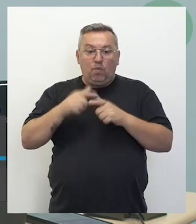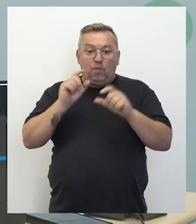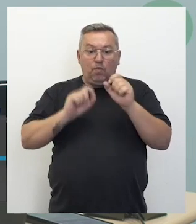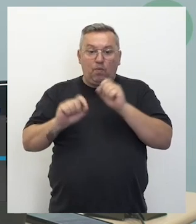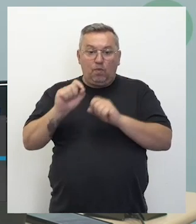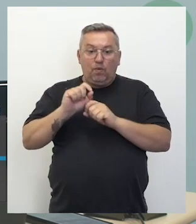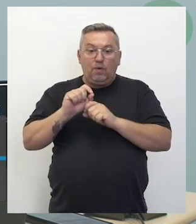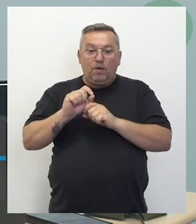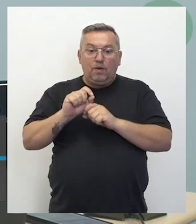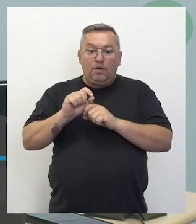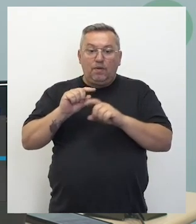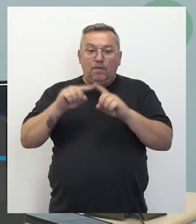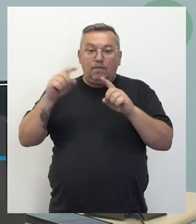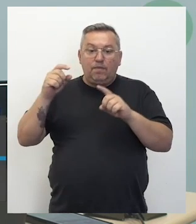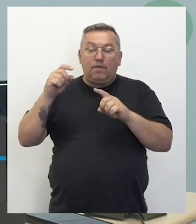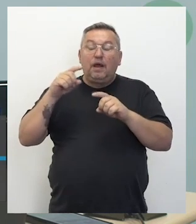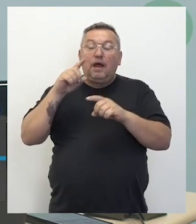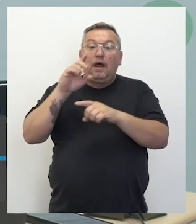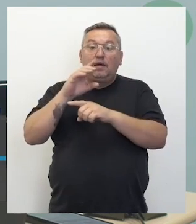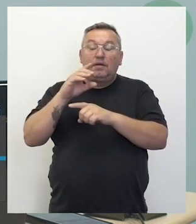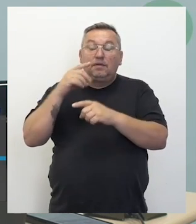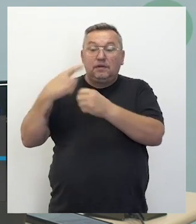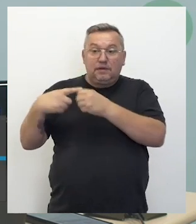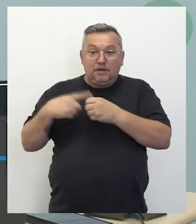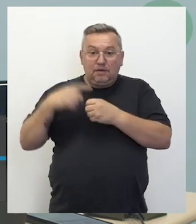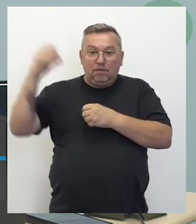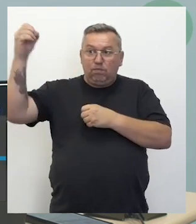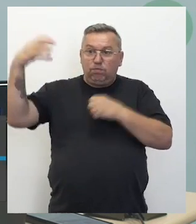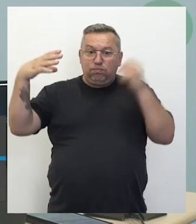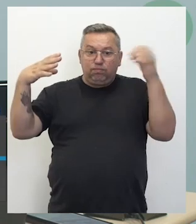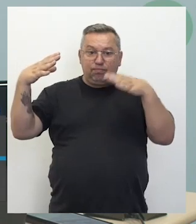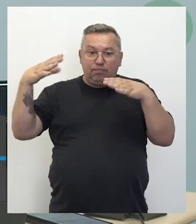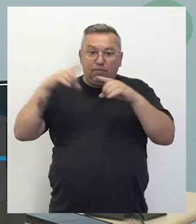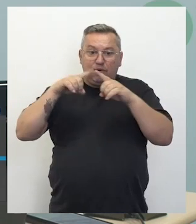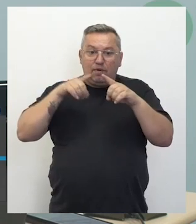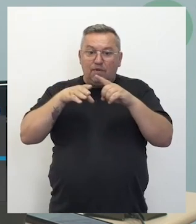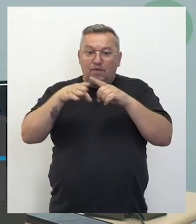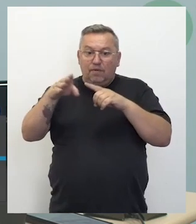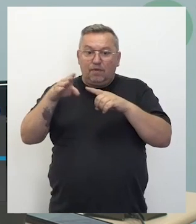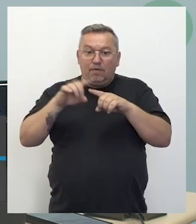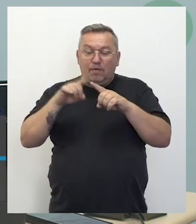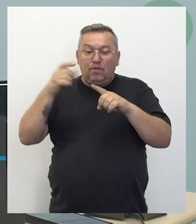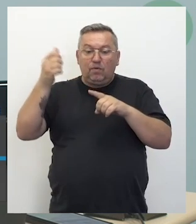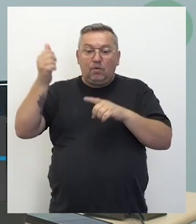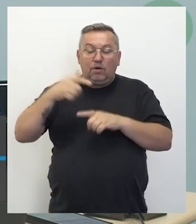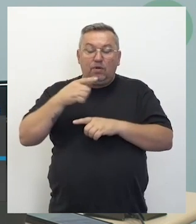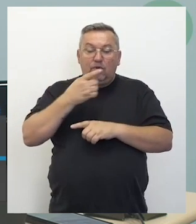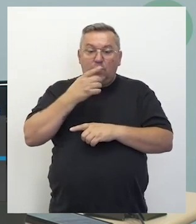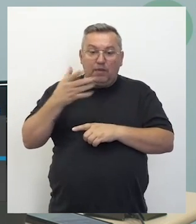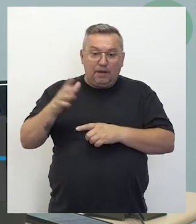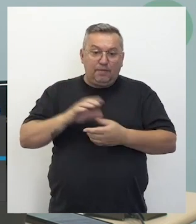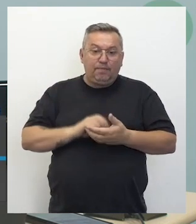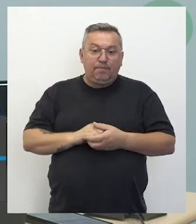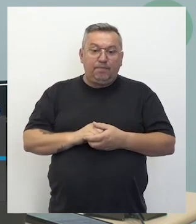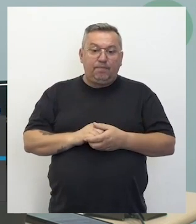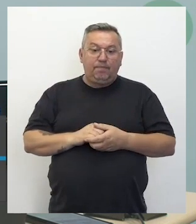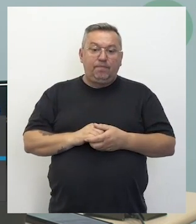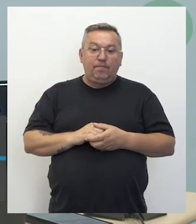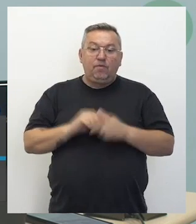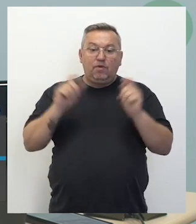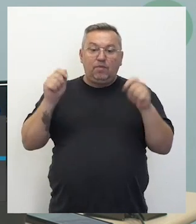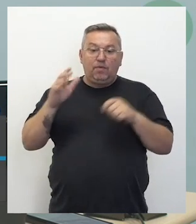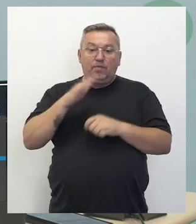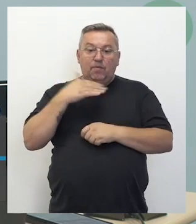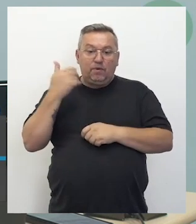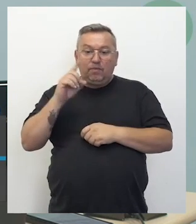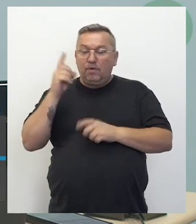já é a iluminação artificial das cidades, que os filhotes acabam indo em direção à cidade do que ao invés do mar. Então, eles já podem morrer